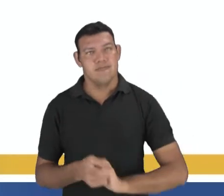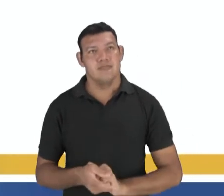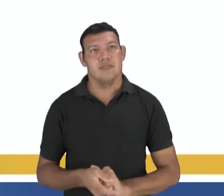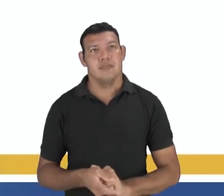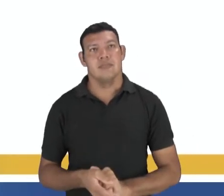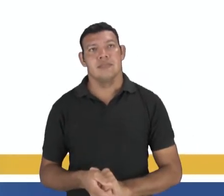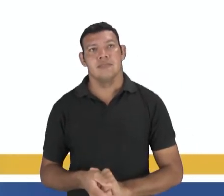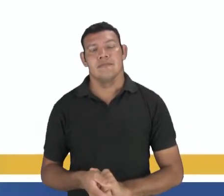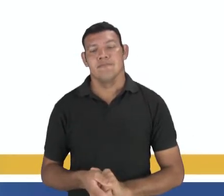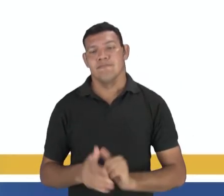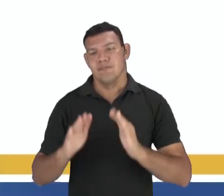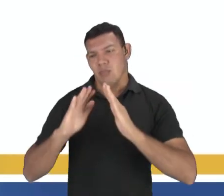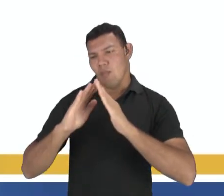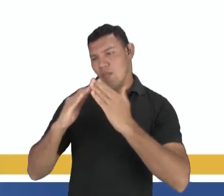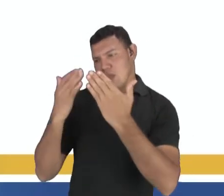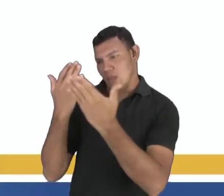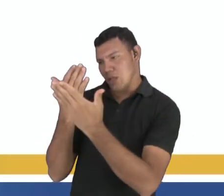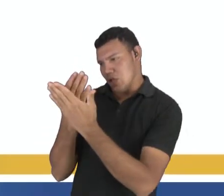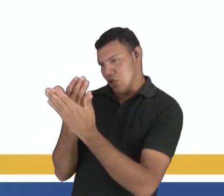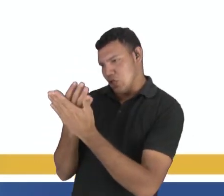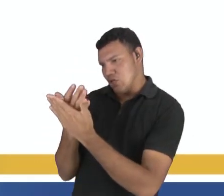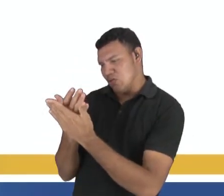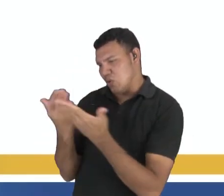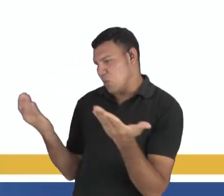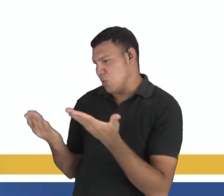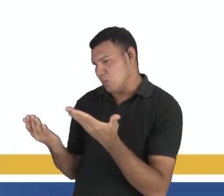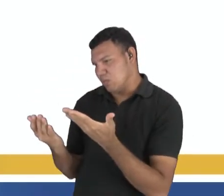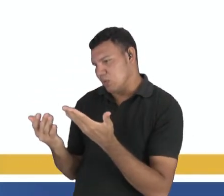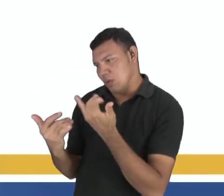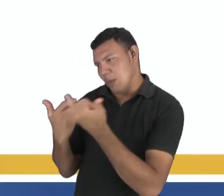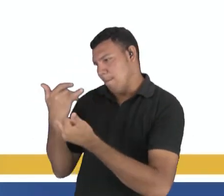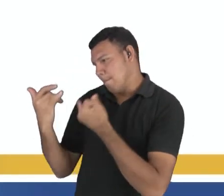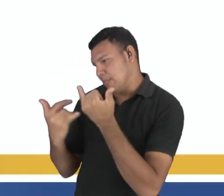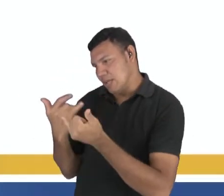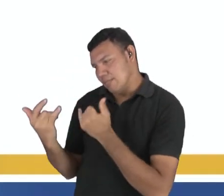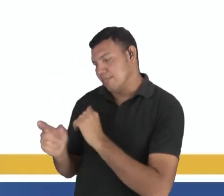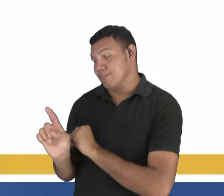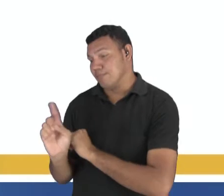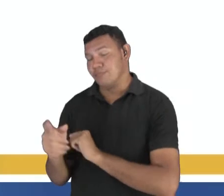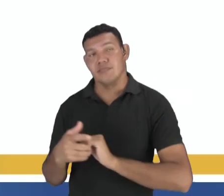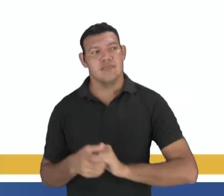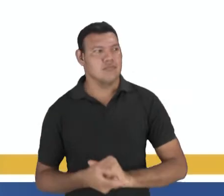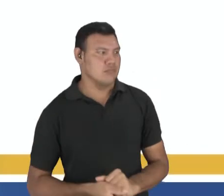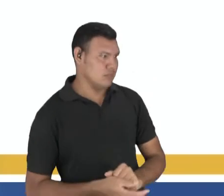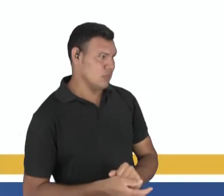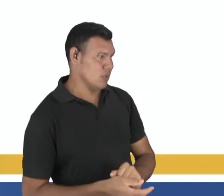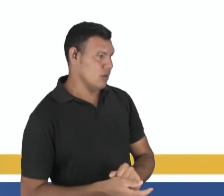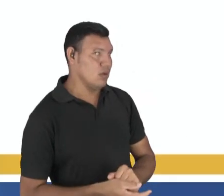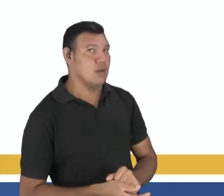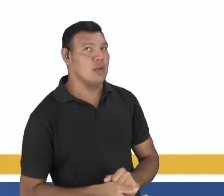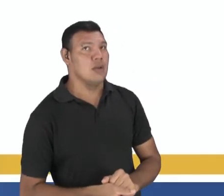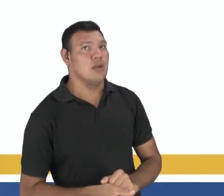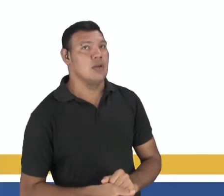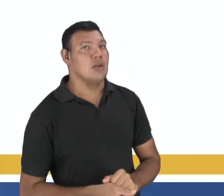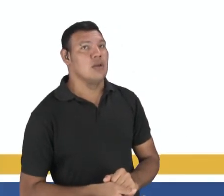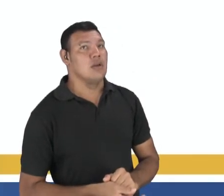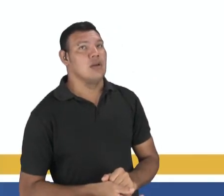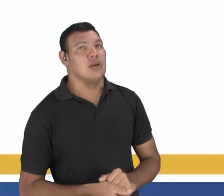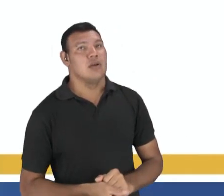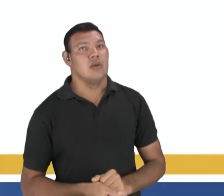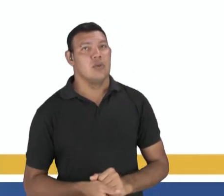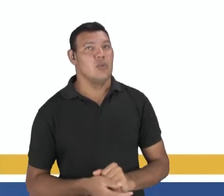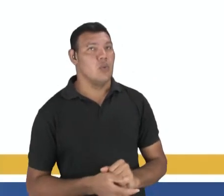sem escola, hoje, nem brincadeiras, você vai trabalhar, filho. E esse pai apresenta